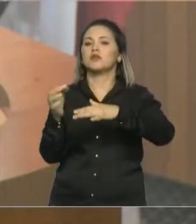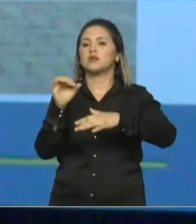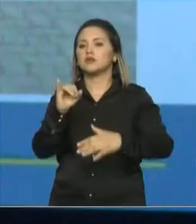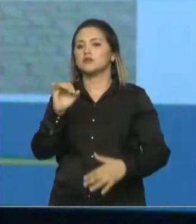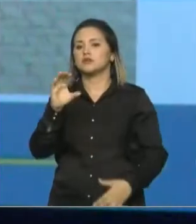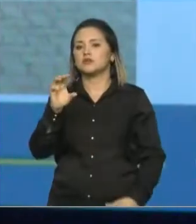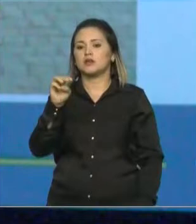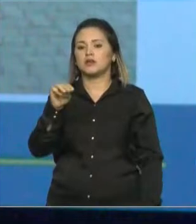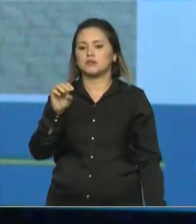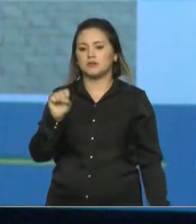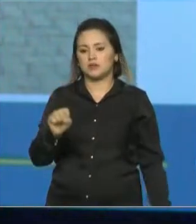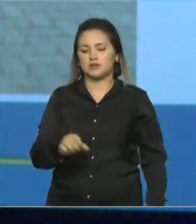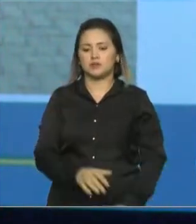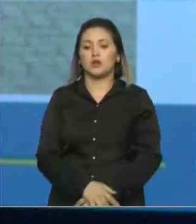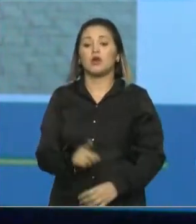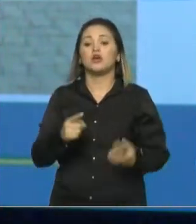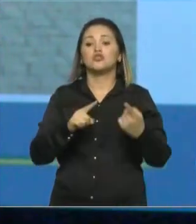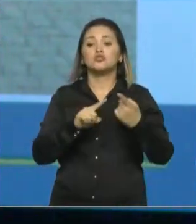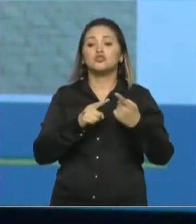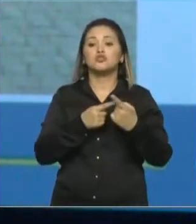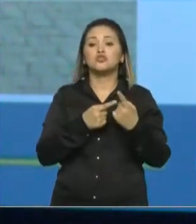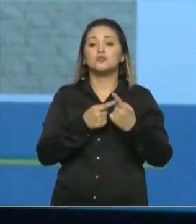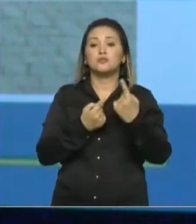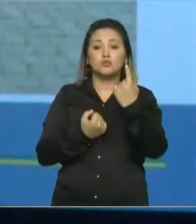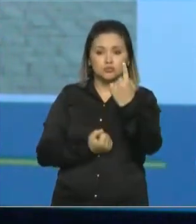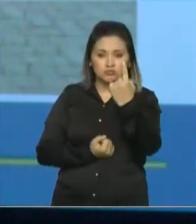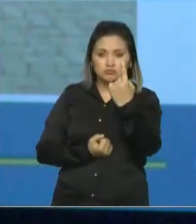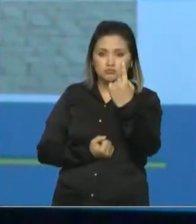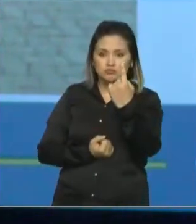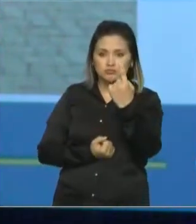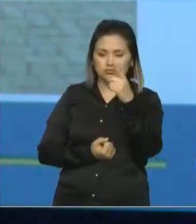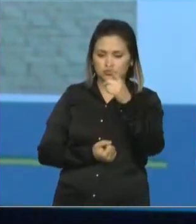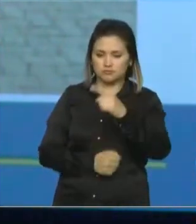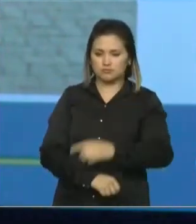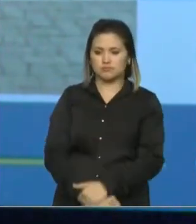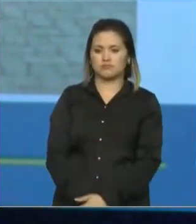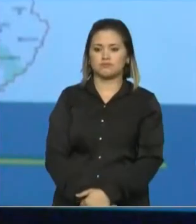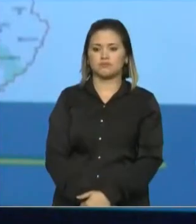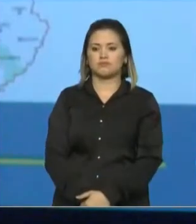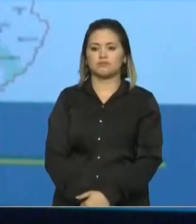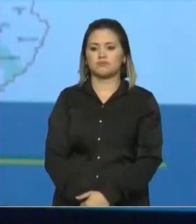Olha a policlínica tipo 1, em Brejo Santo. Pode passar.